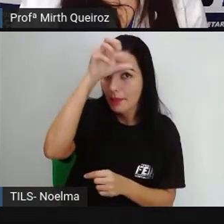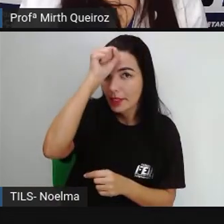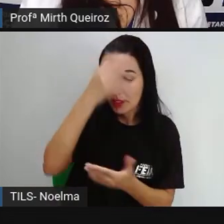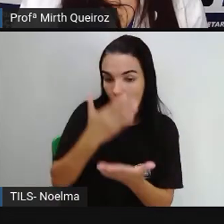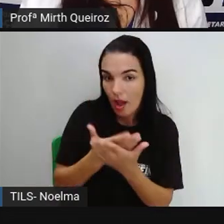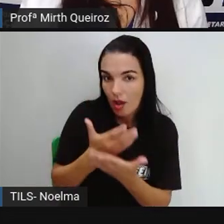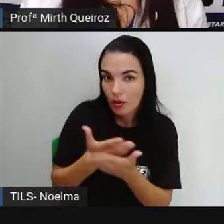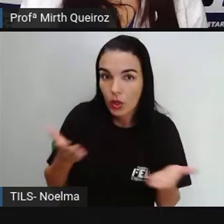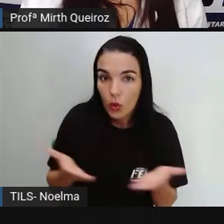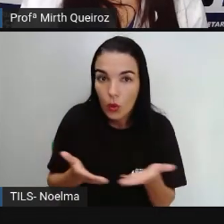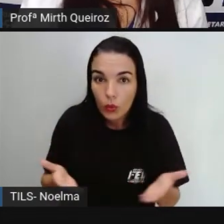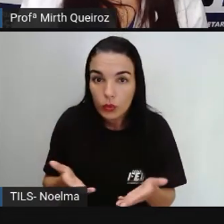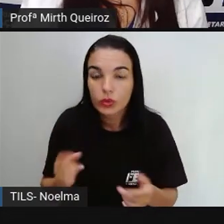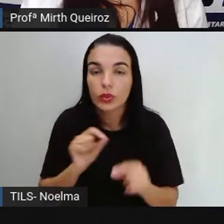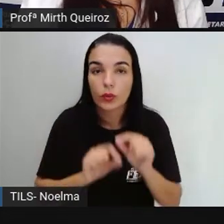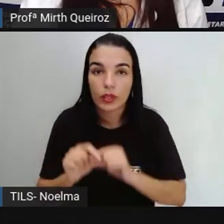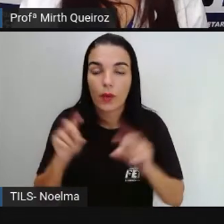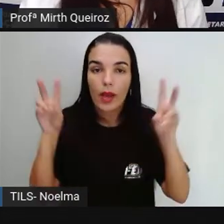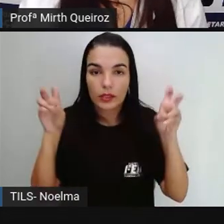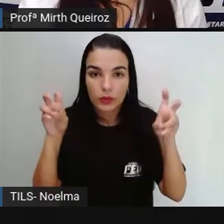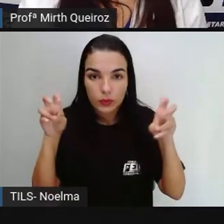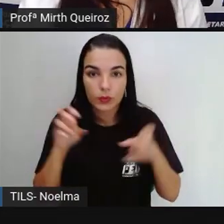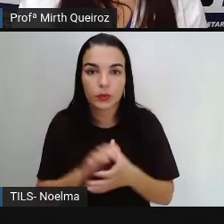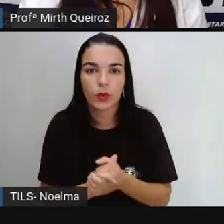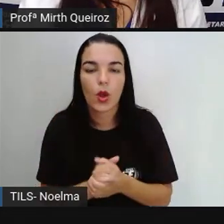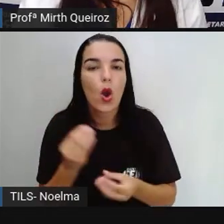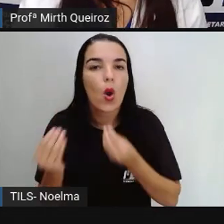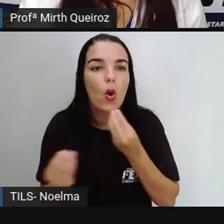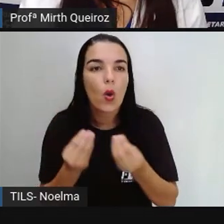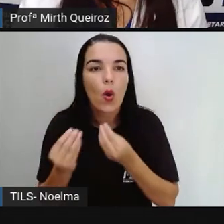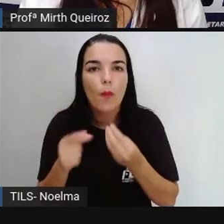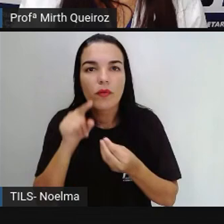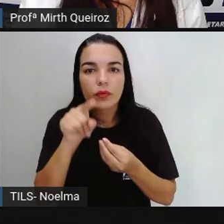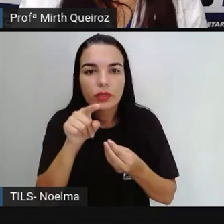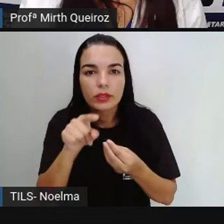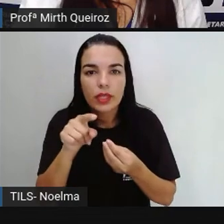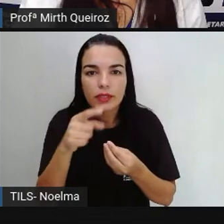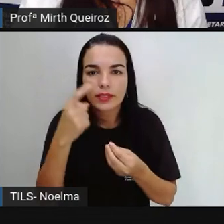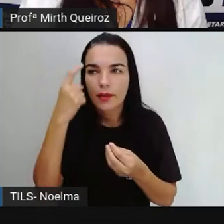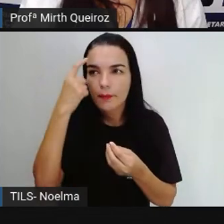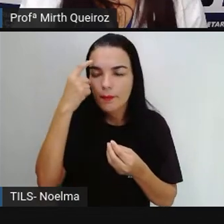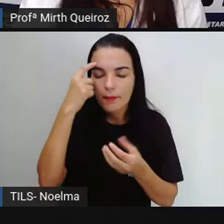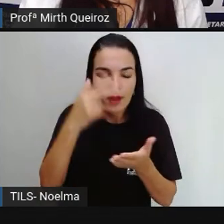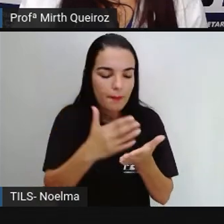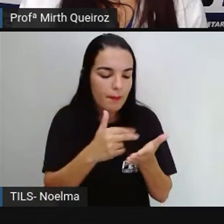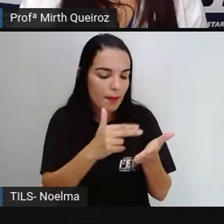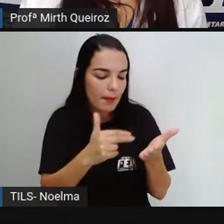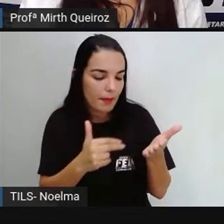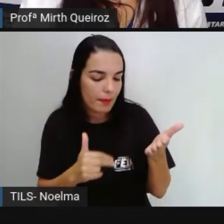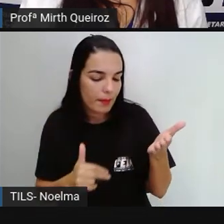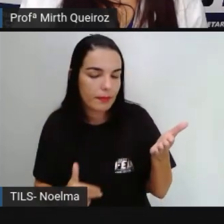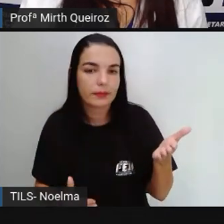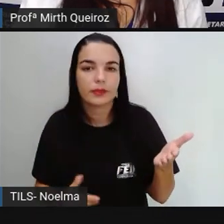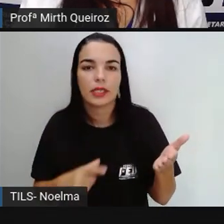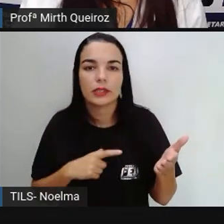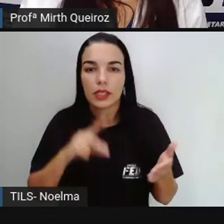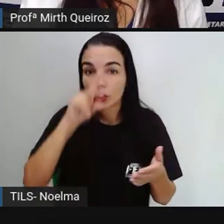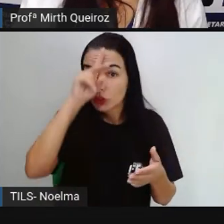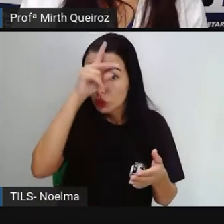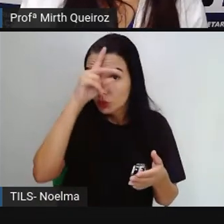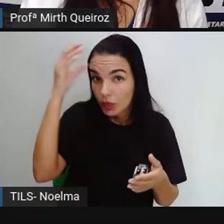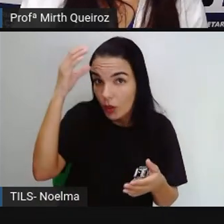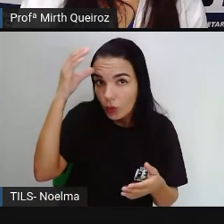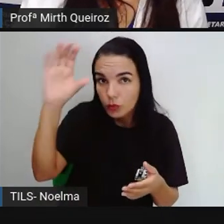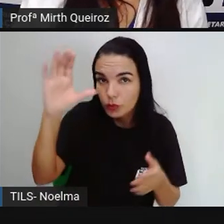aula a respeito desse assunto? Como é que vocês abordavam os conteúdos relativos à história e à